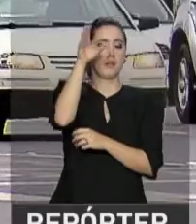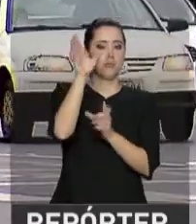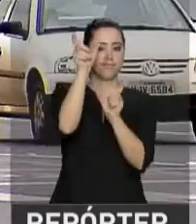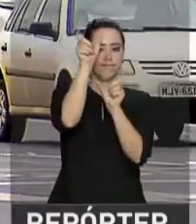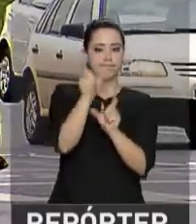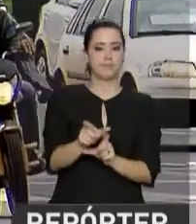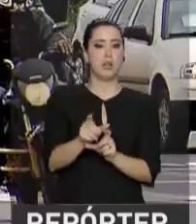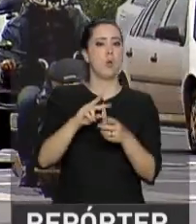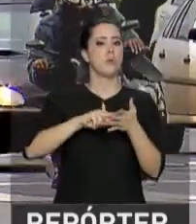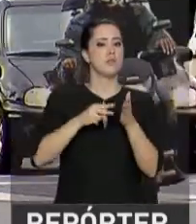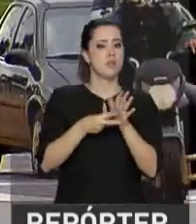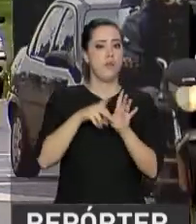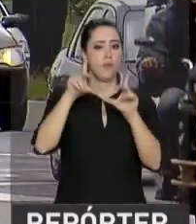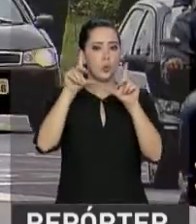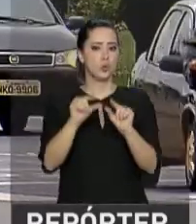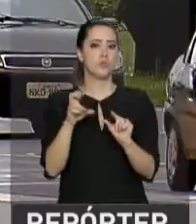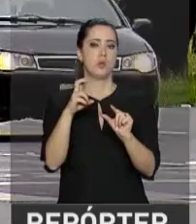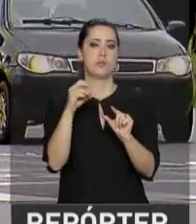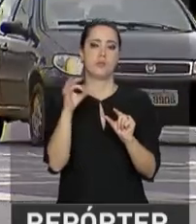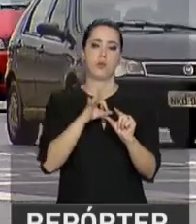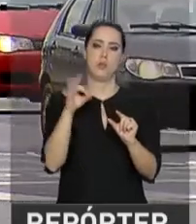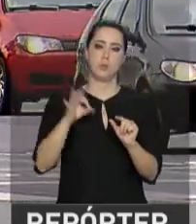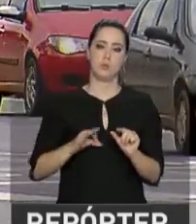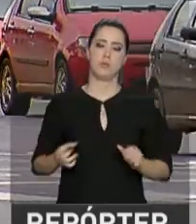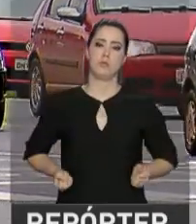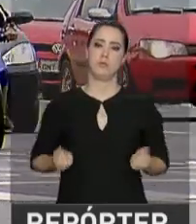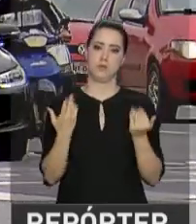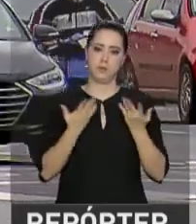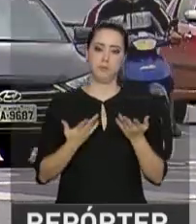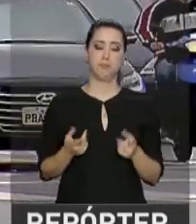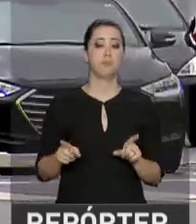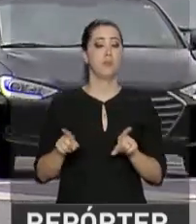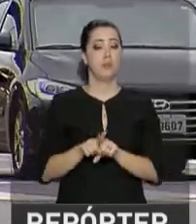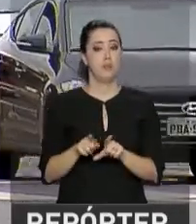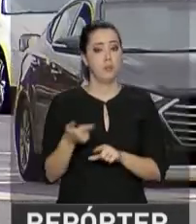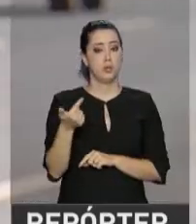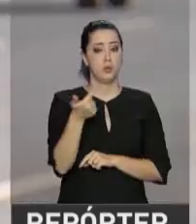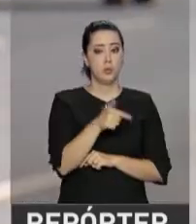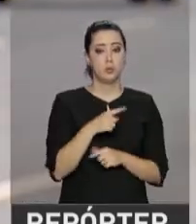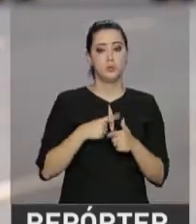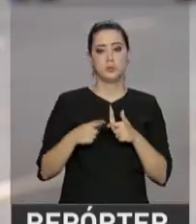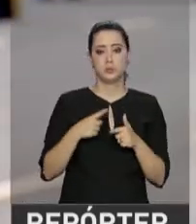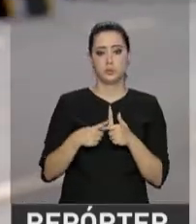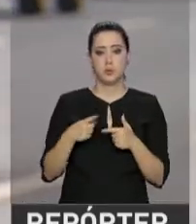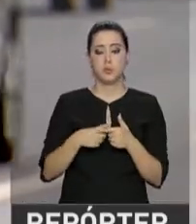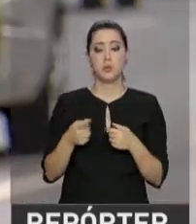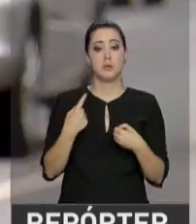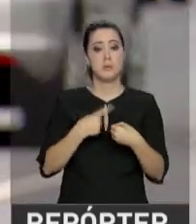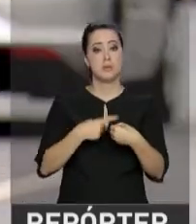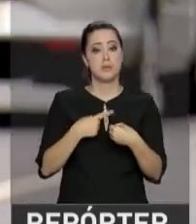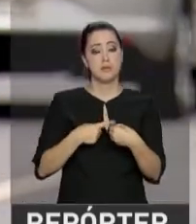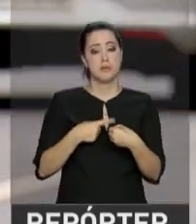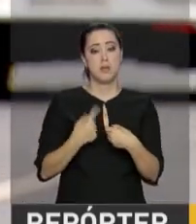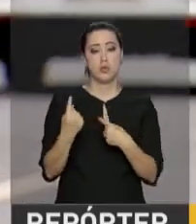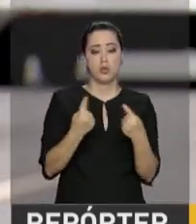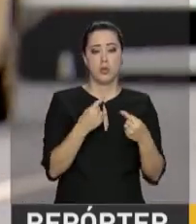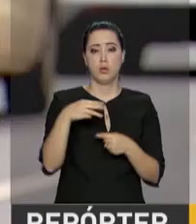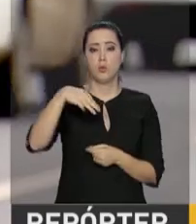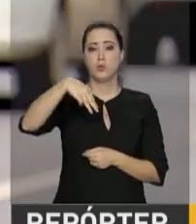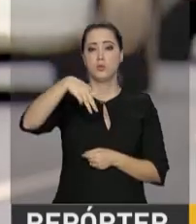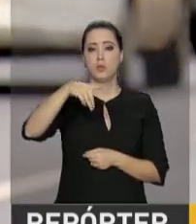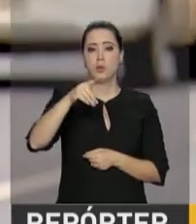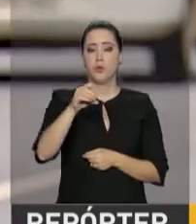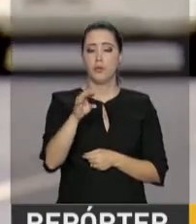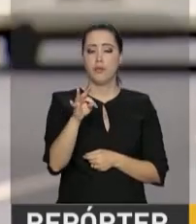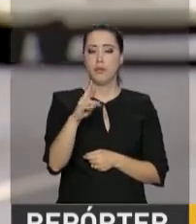custos outra questão em discussão é a municipalização dos detrans a meta do departamento nacional de trânsito